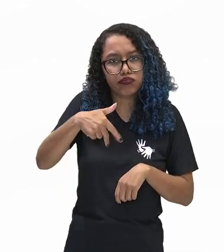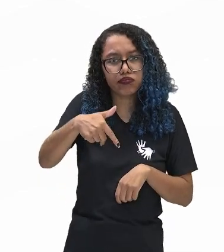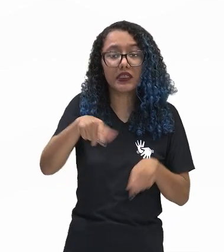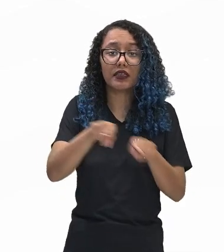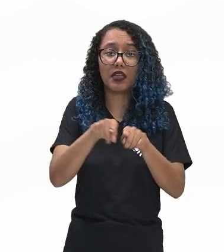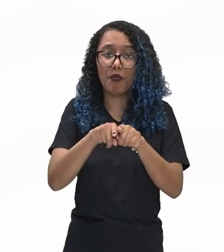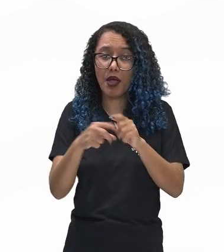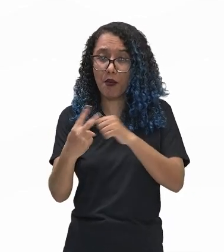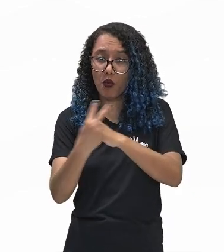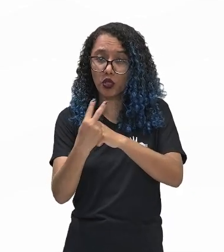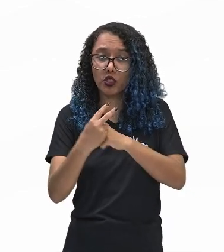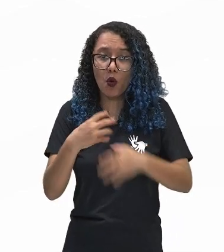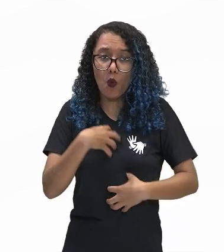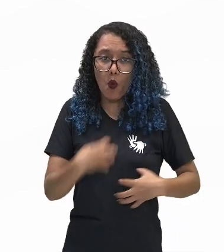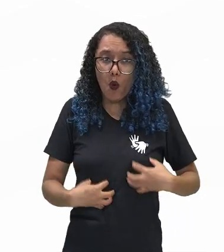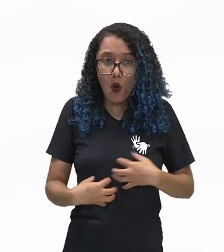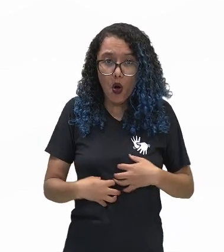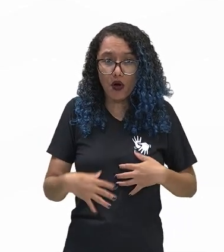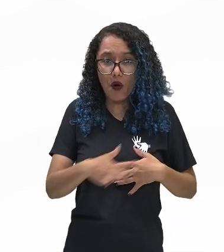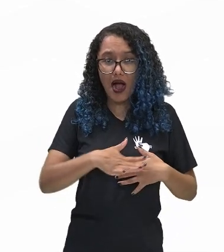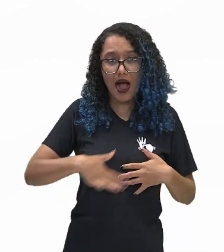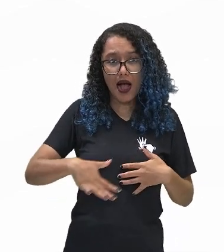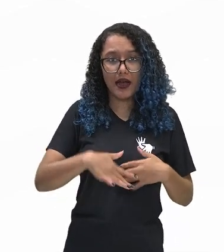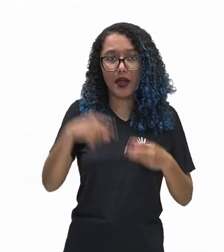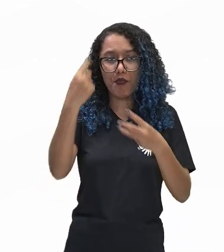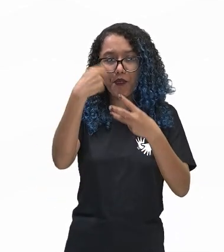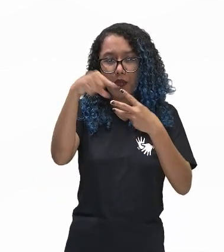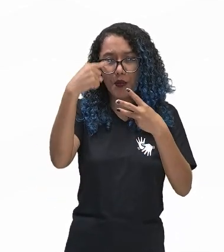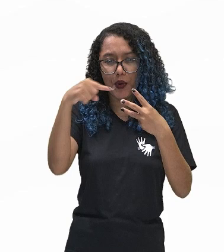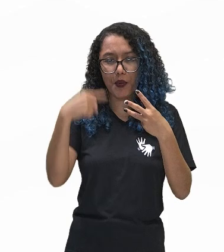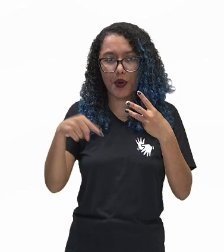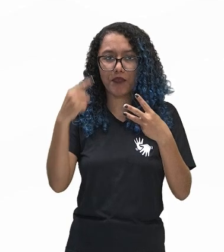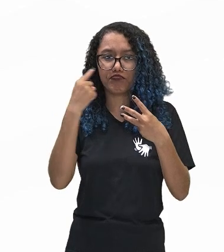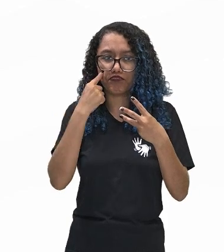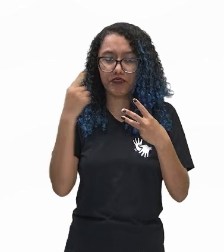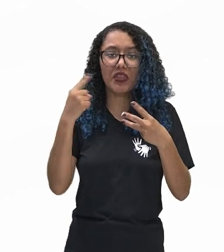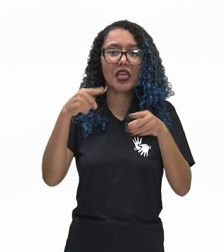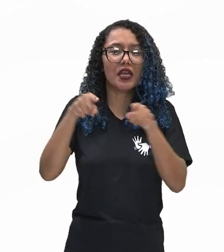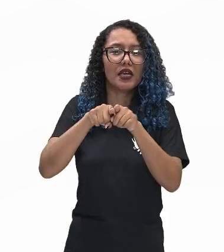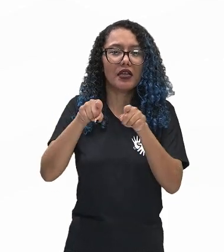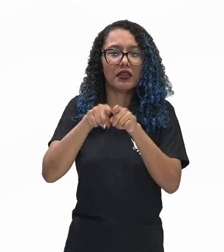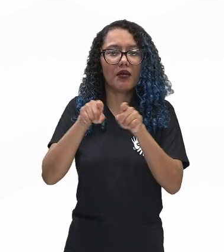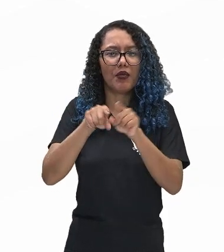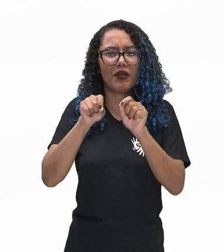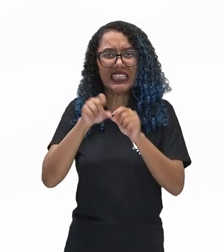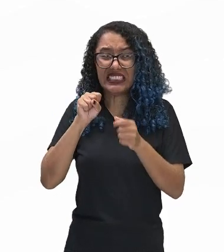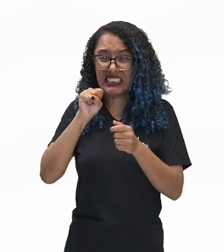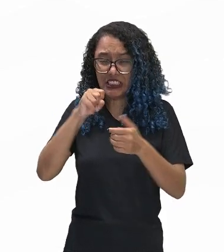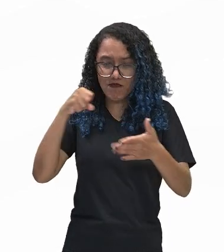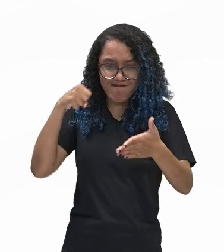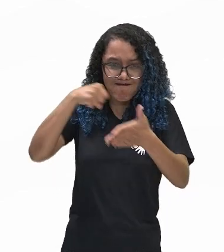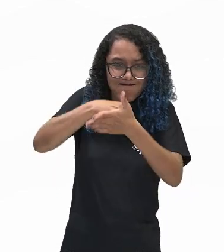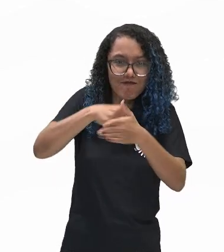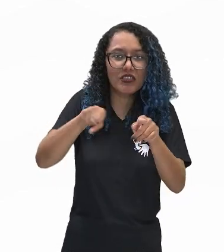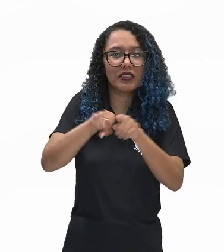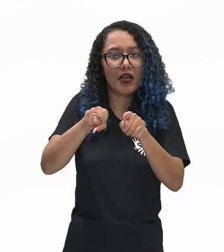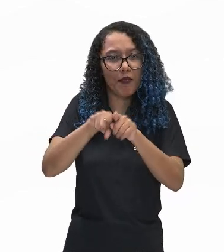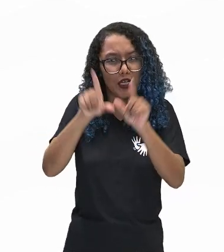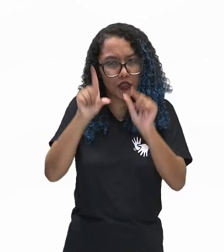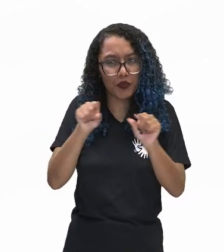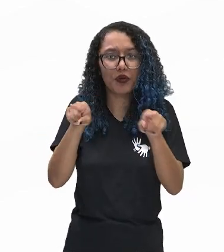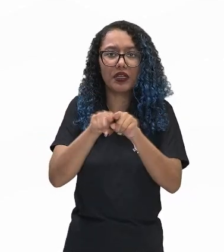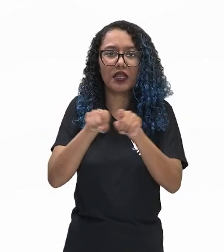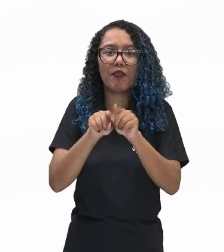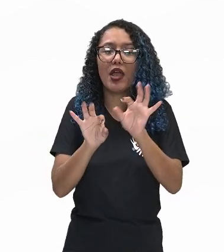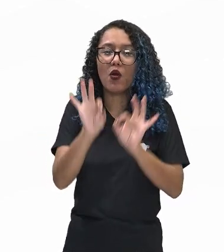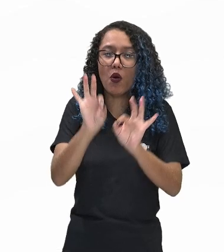pélvica como o Colon o reto e o coxis amortece impactos e distribui o peso do corpo de